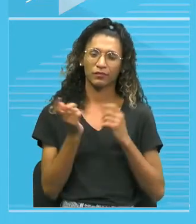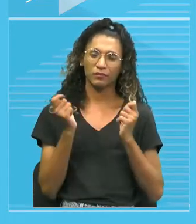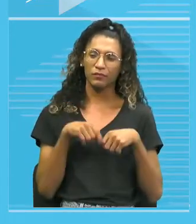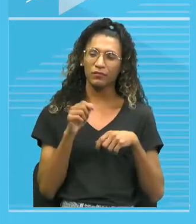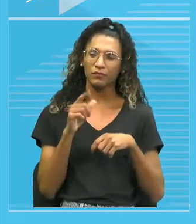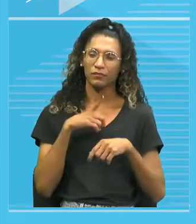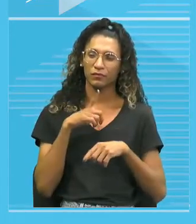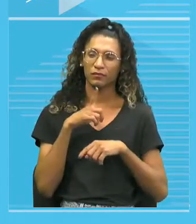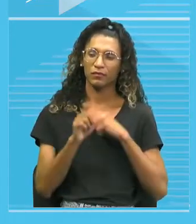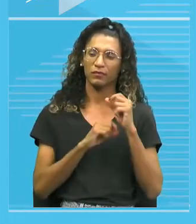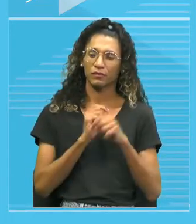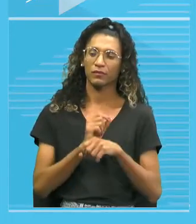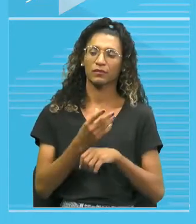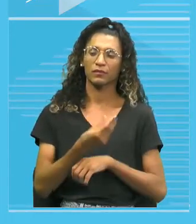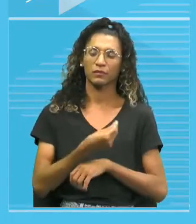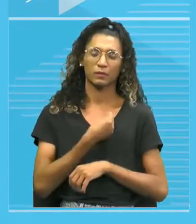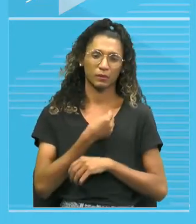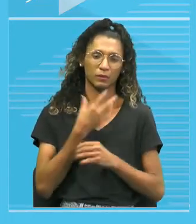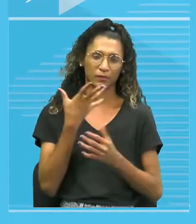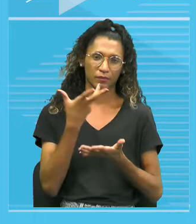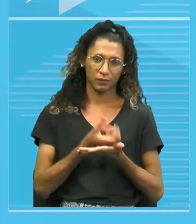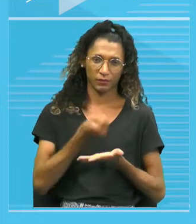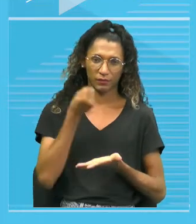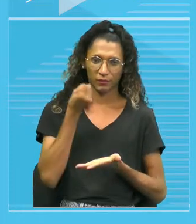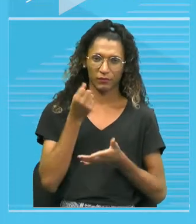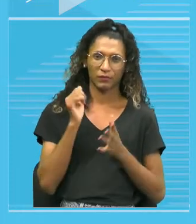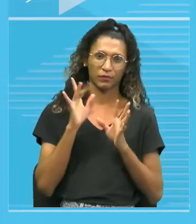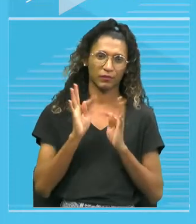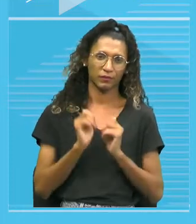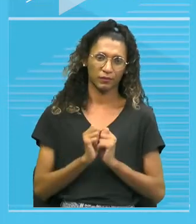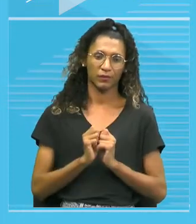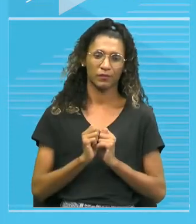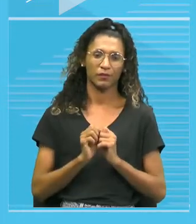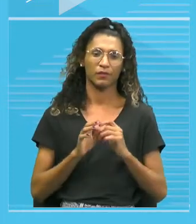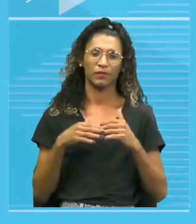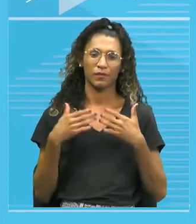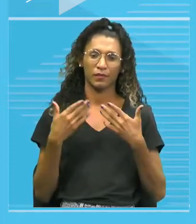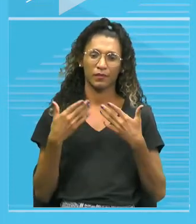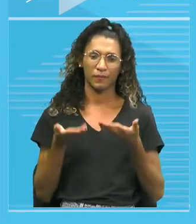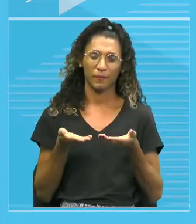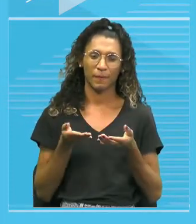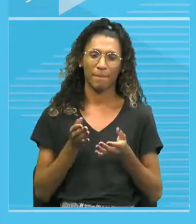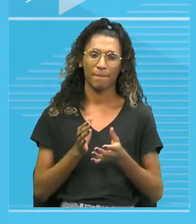suas vidas salvas. Enfim, cara,